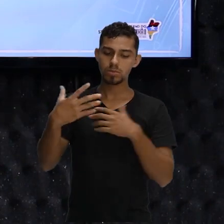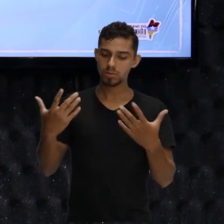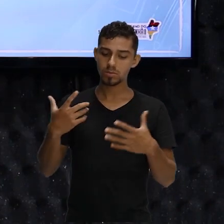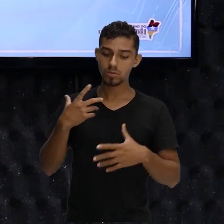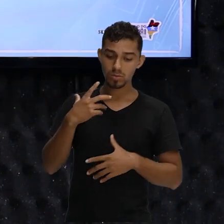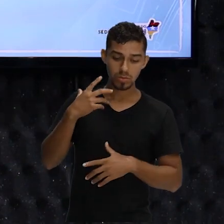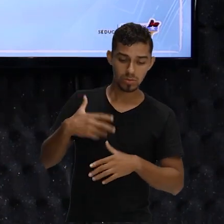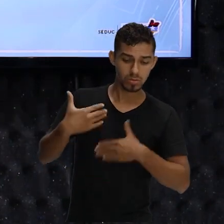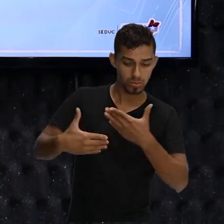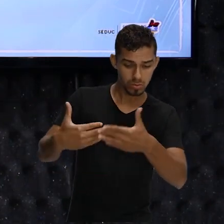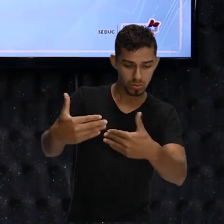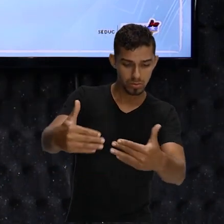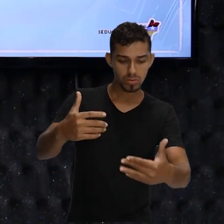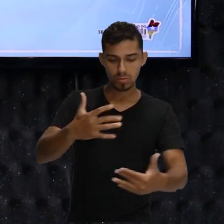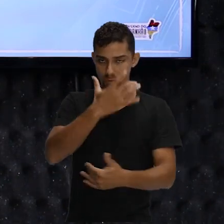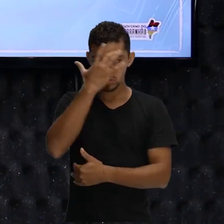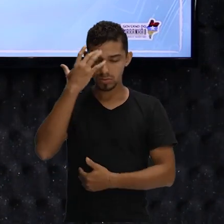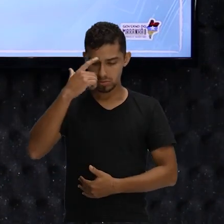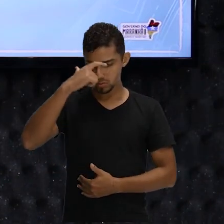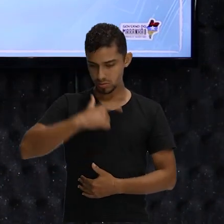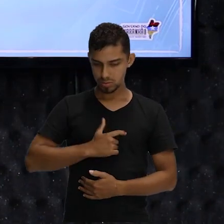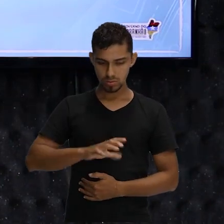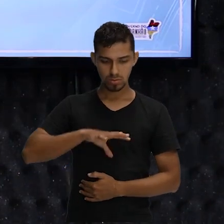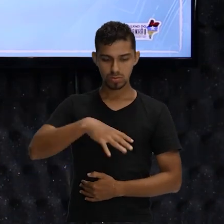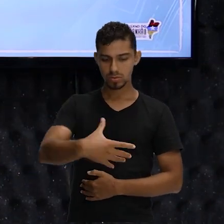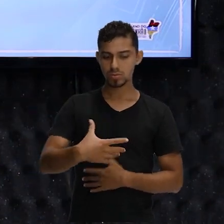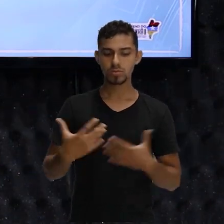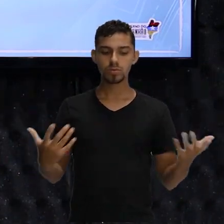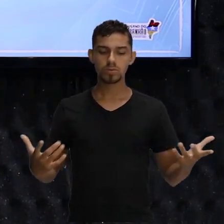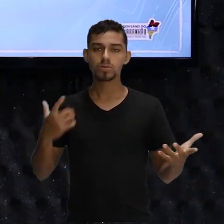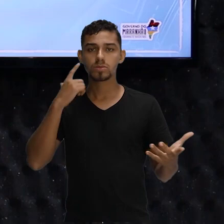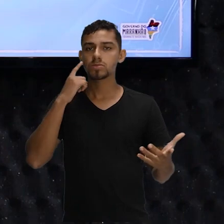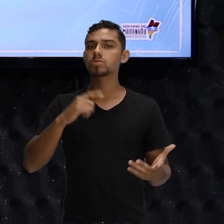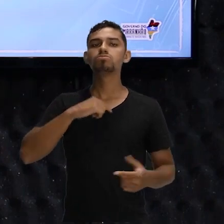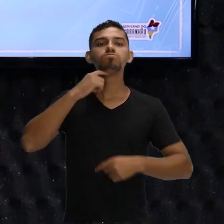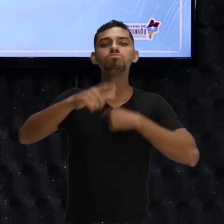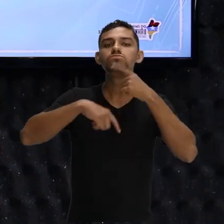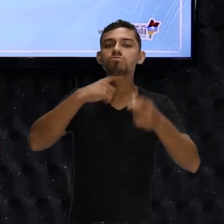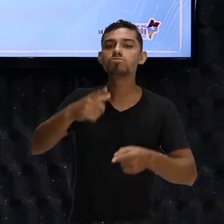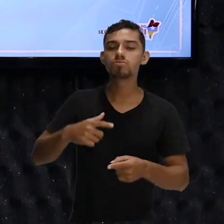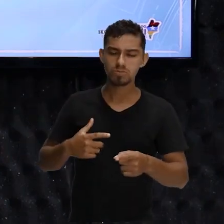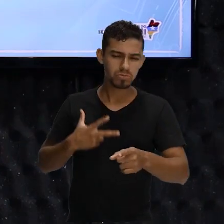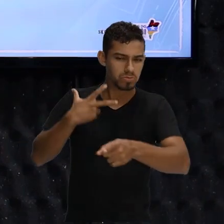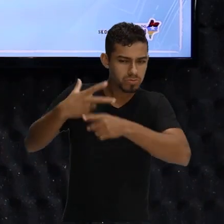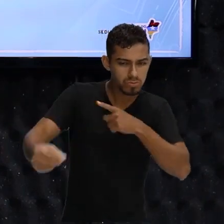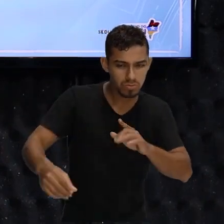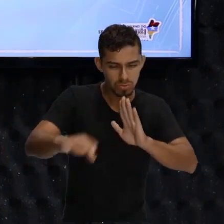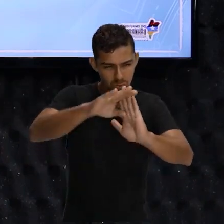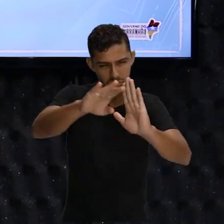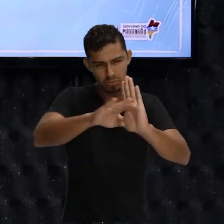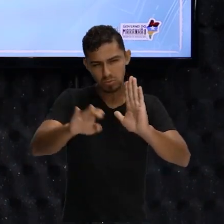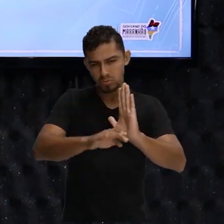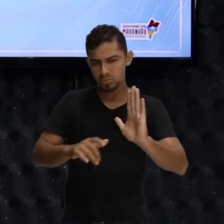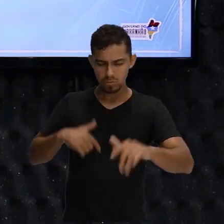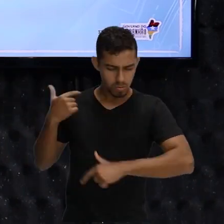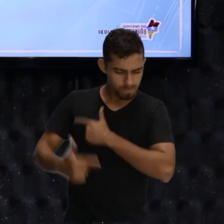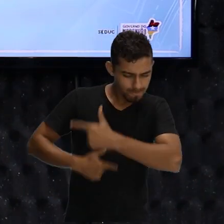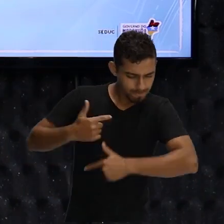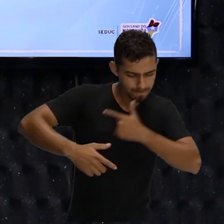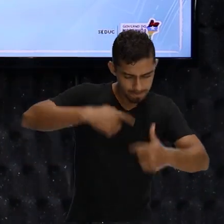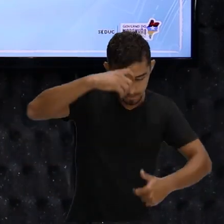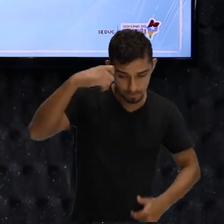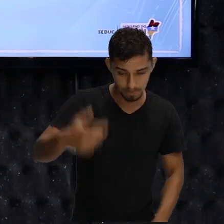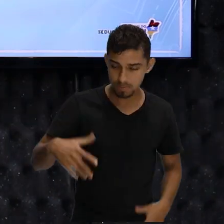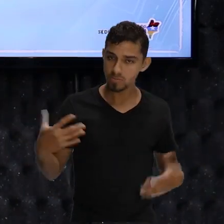ser consequência das suas ações. Ele não conseguiu isso, ele não almejou isso, ele simplesmente é